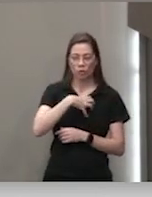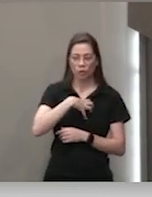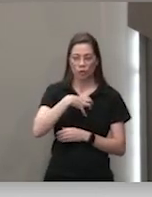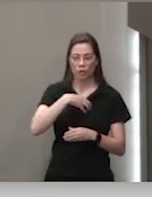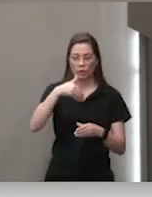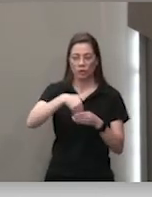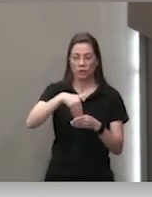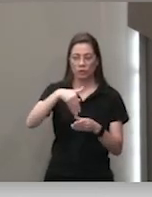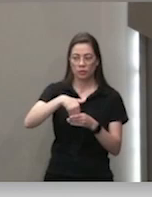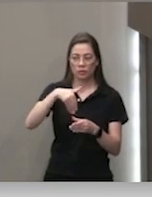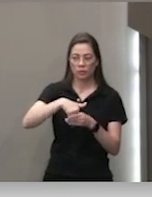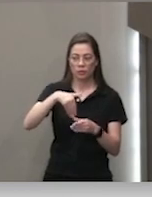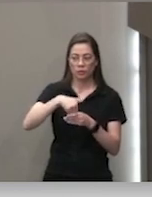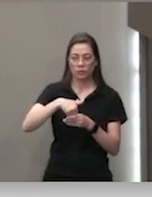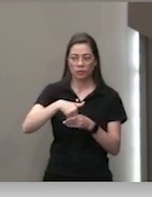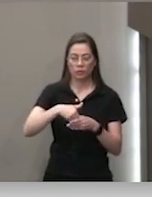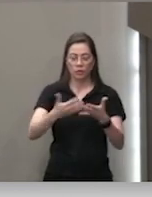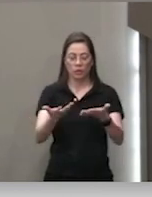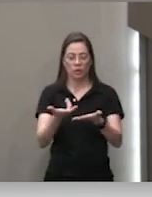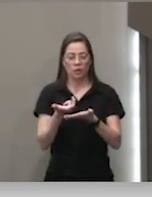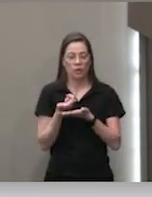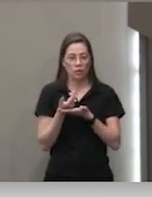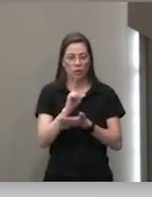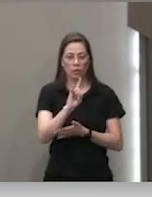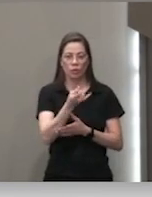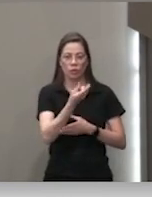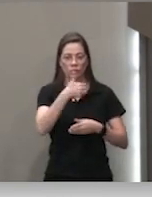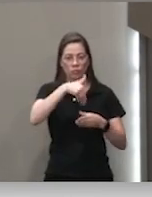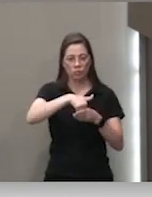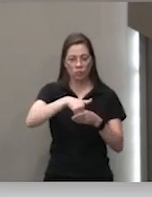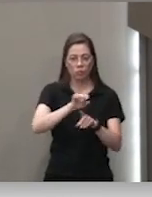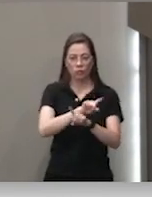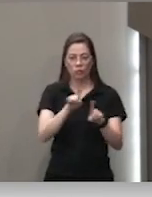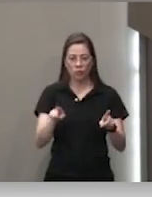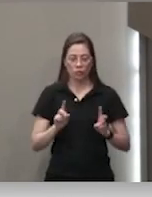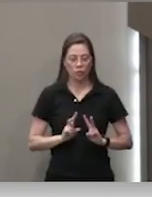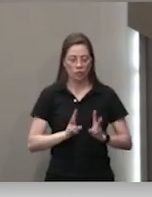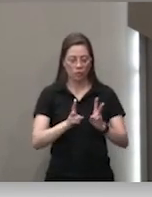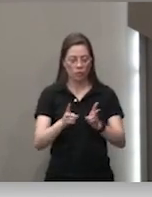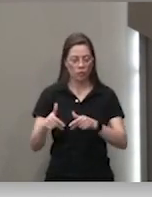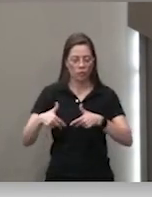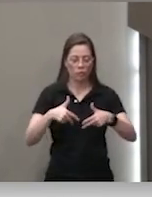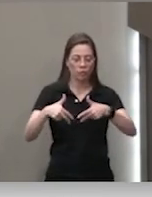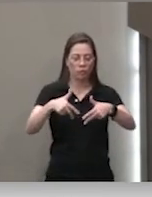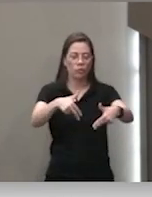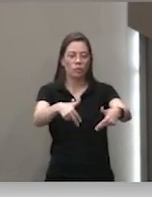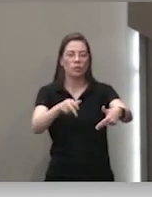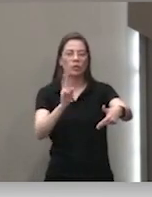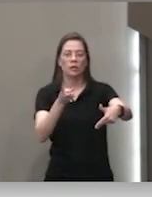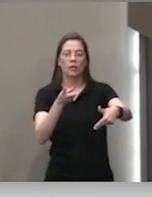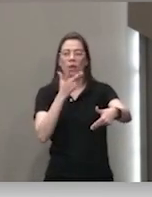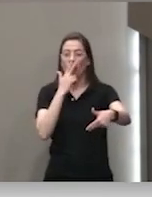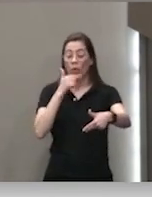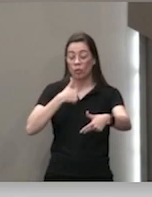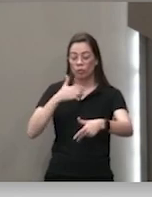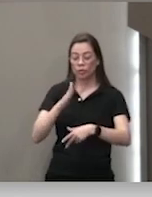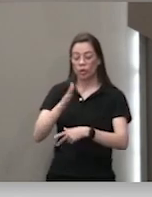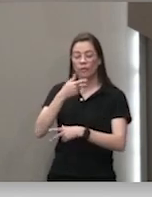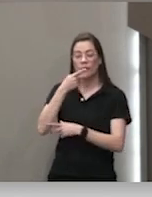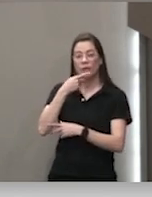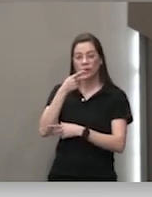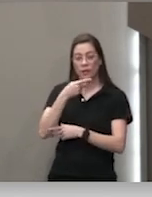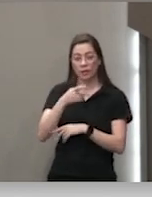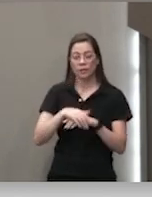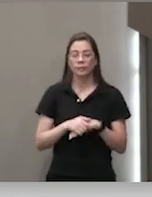que vocês receberam nessa última eleição, que vocês possam seguir essa caminhada de cabeça erguida, que, como eu falei no começo do